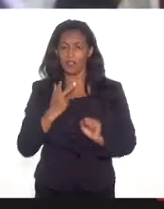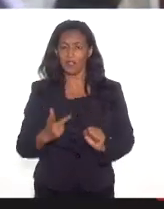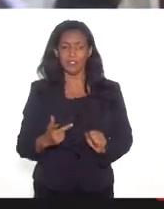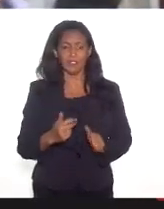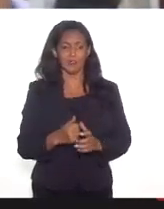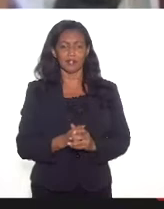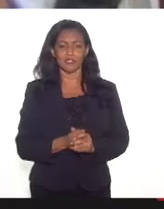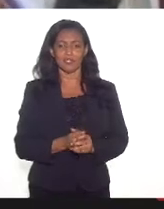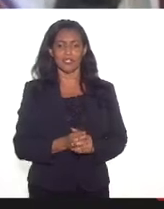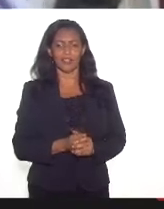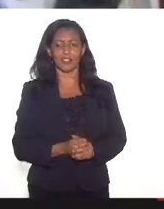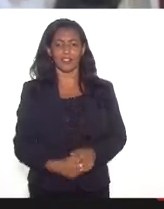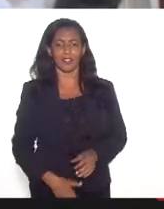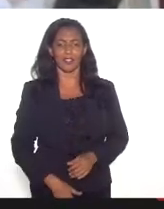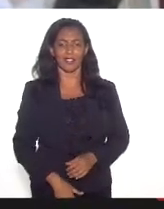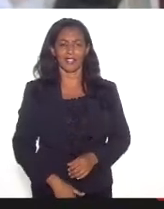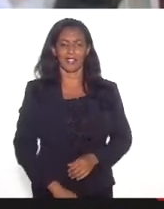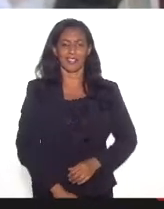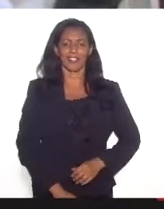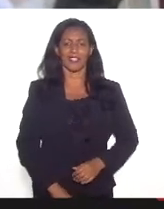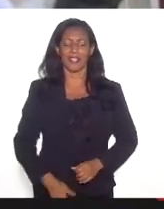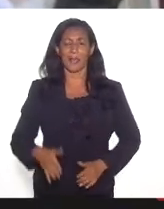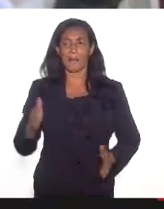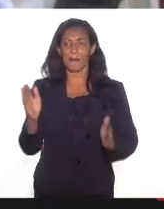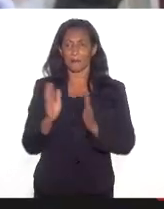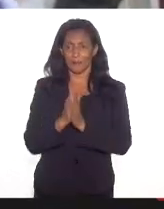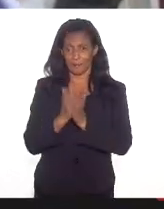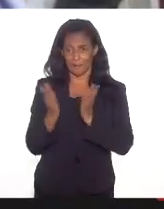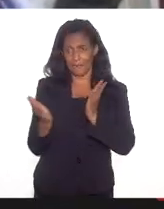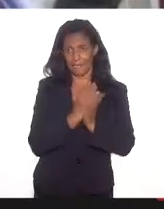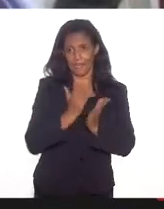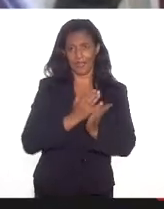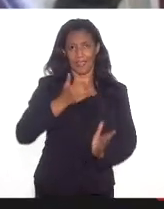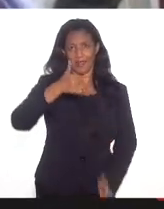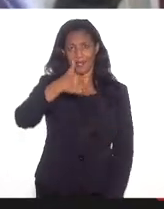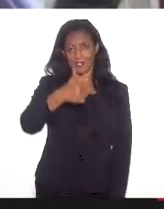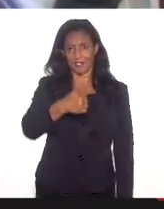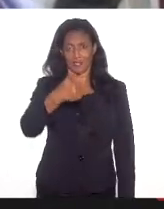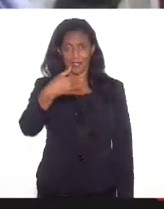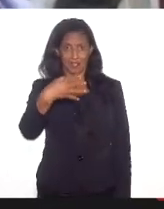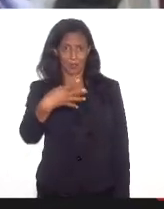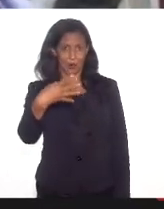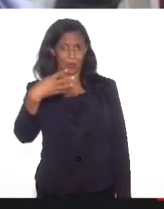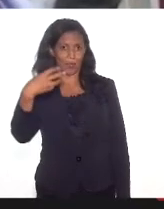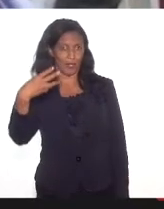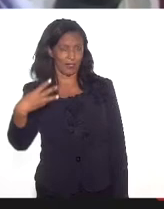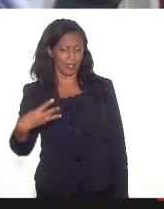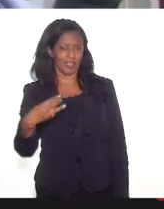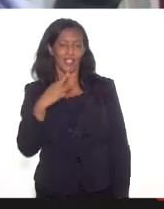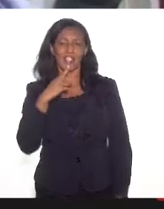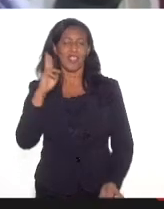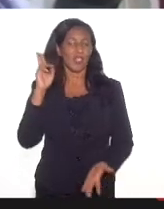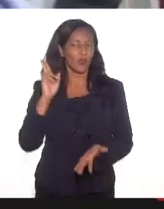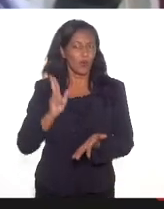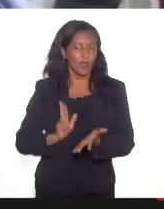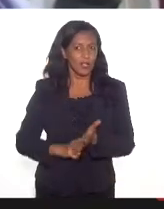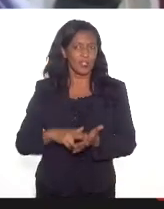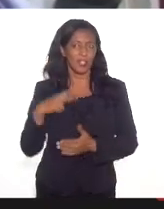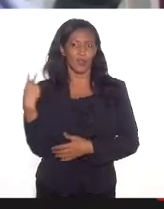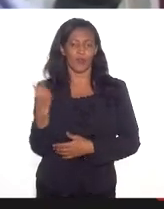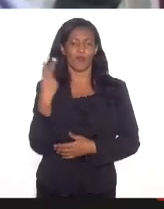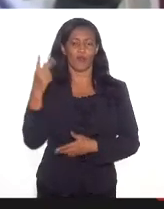básica página 143 reconhecer o valor do trabalho não